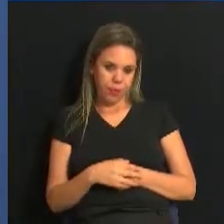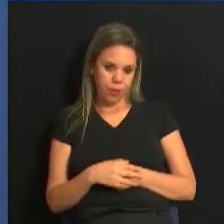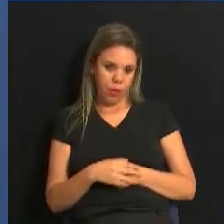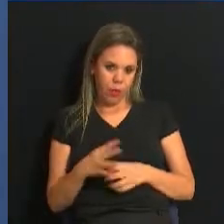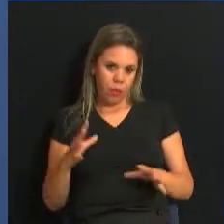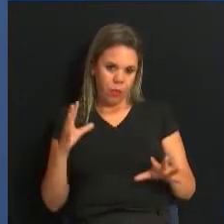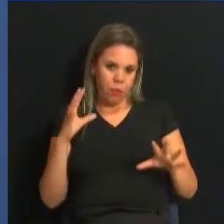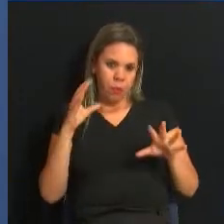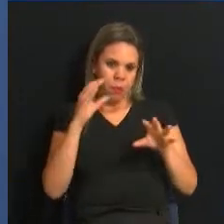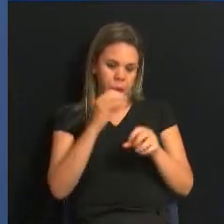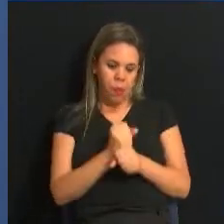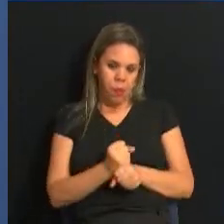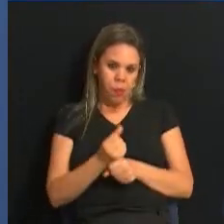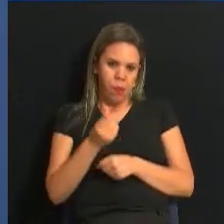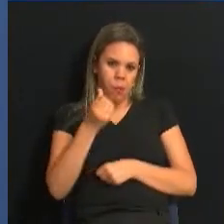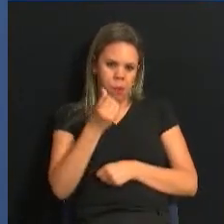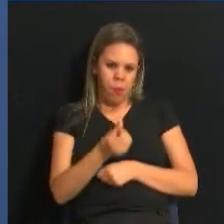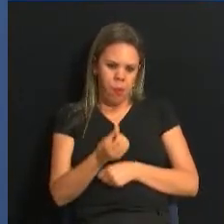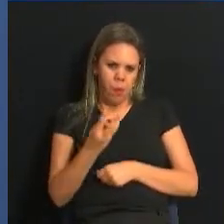assim